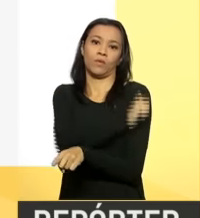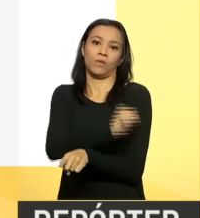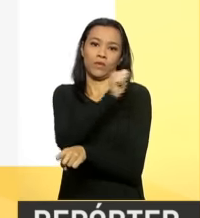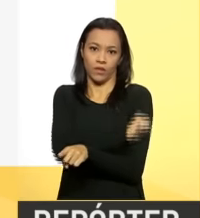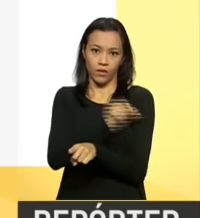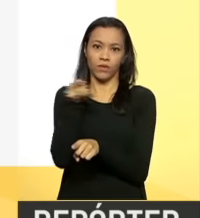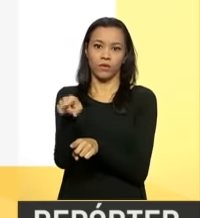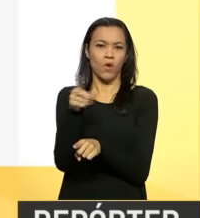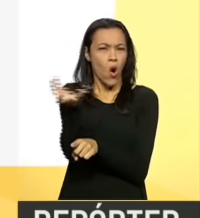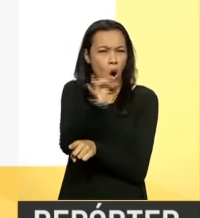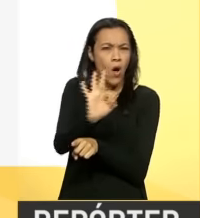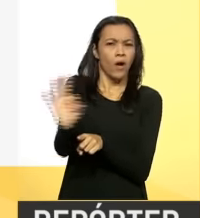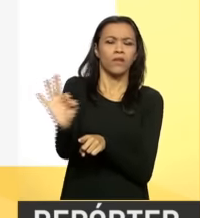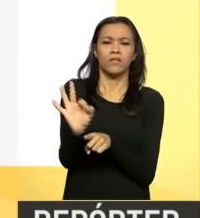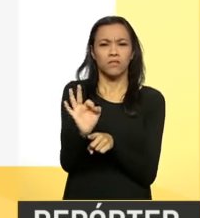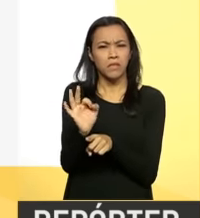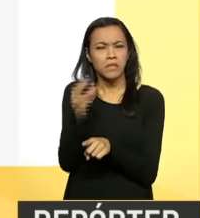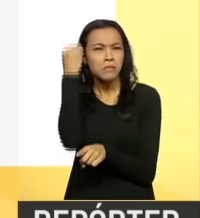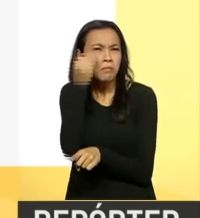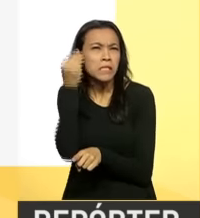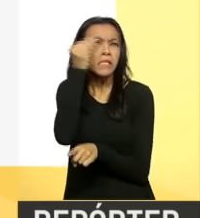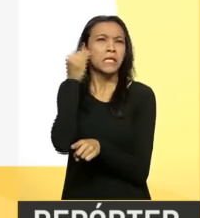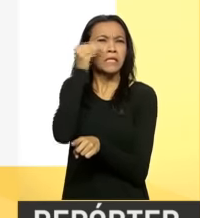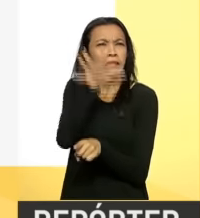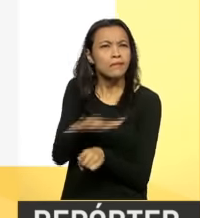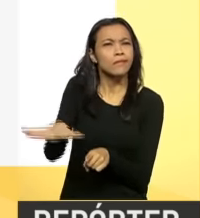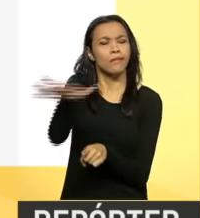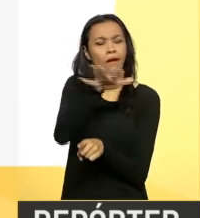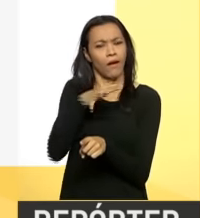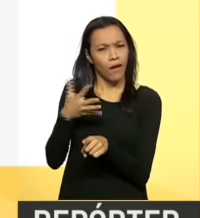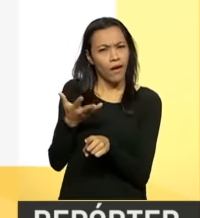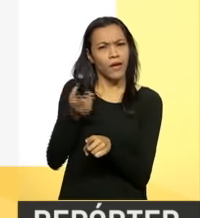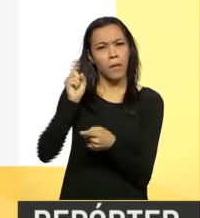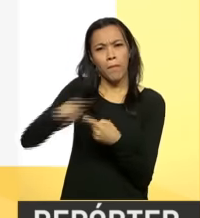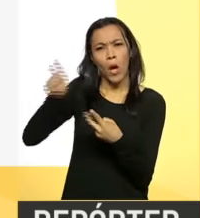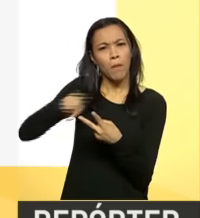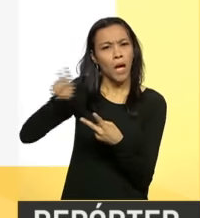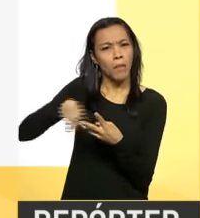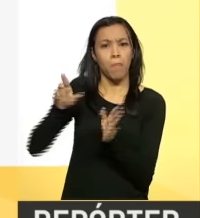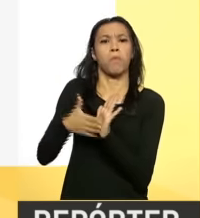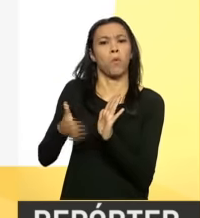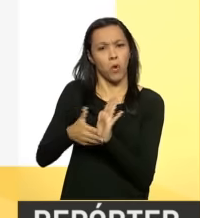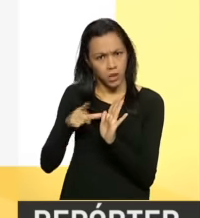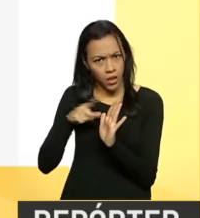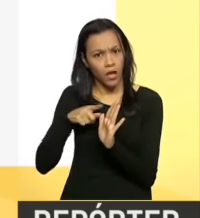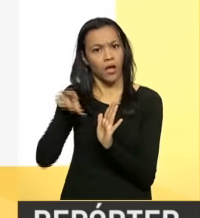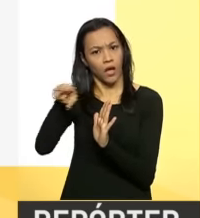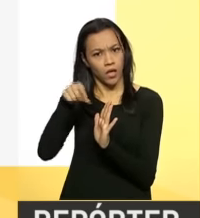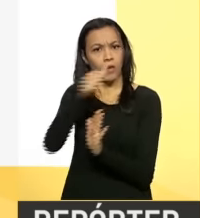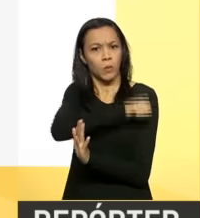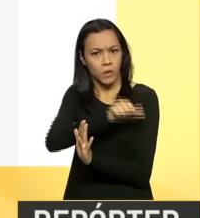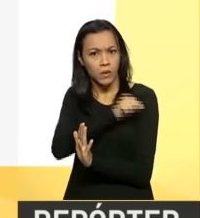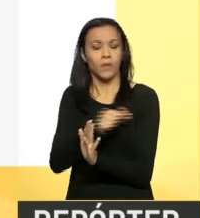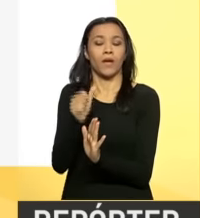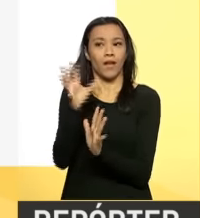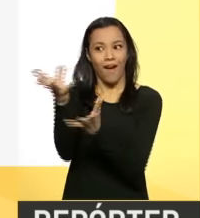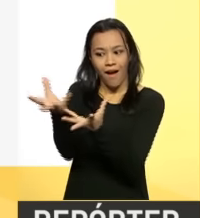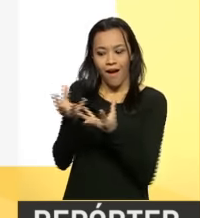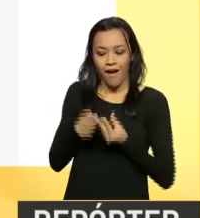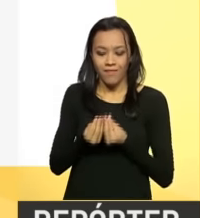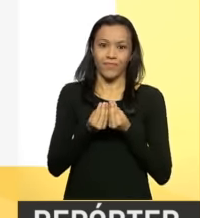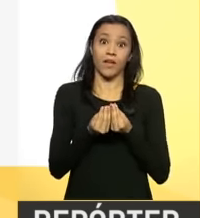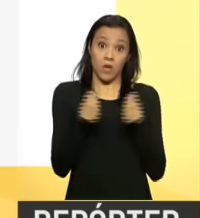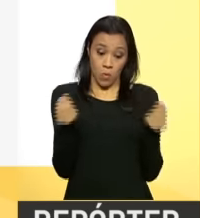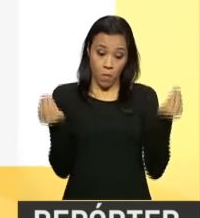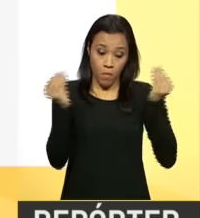tem ótimas experiências já e várias propostas para que nós possamos aí consolidar. É um